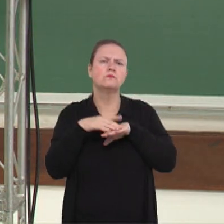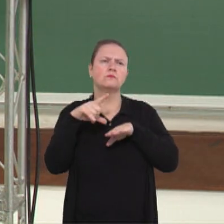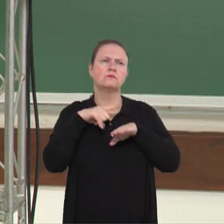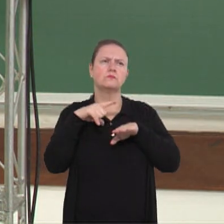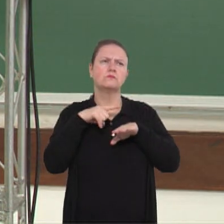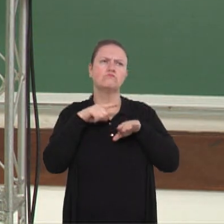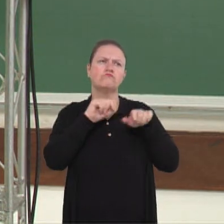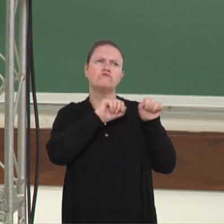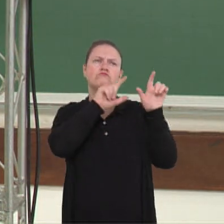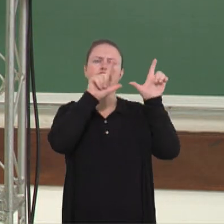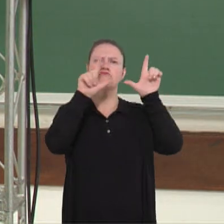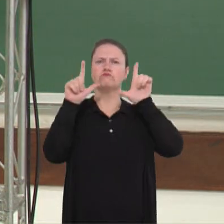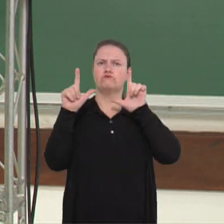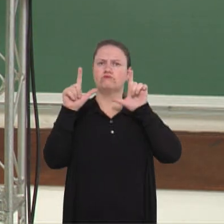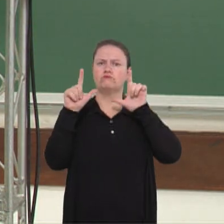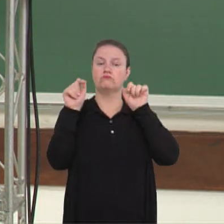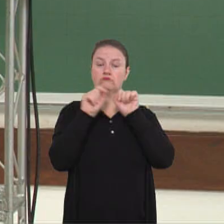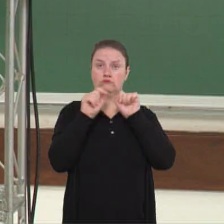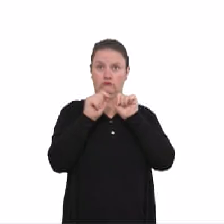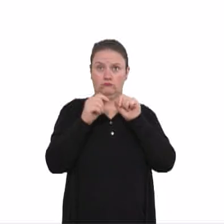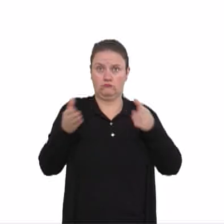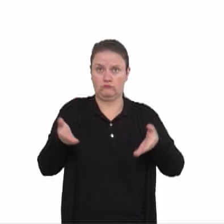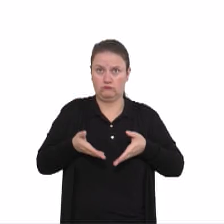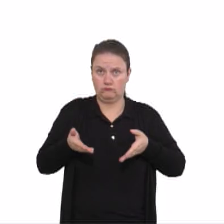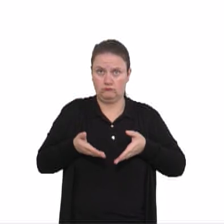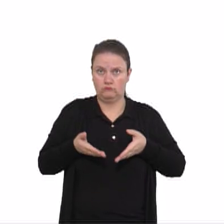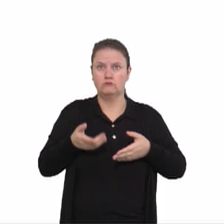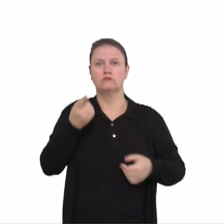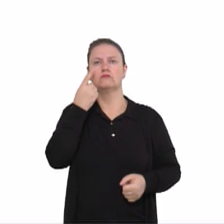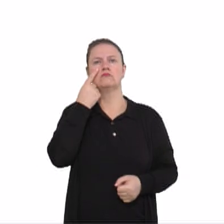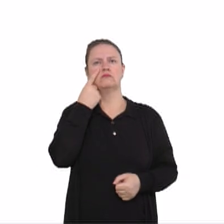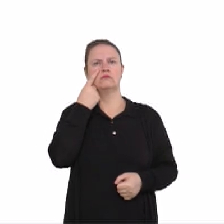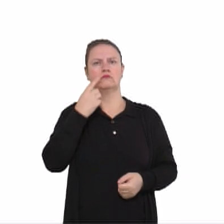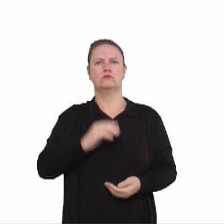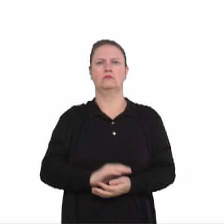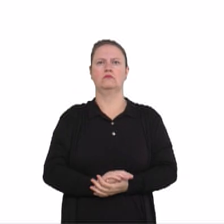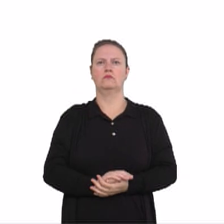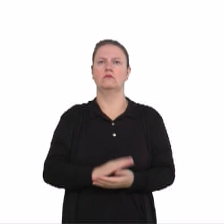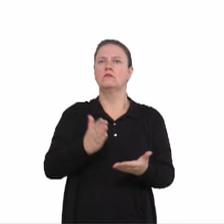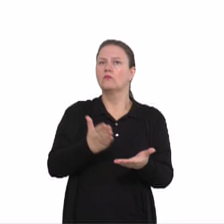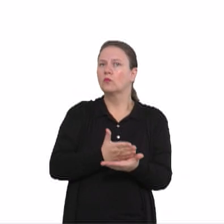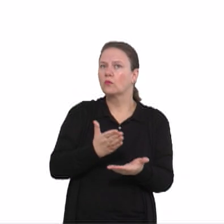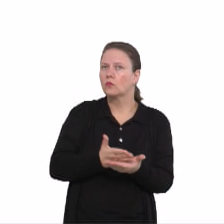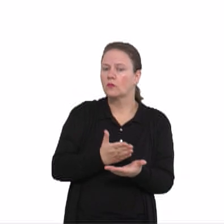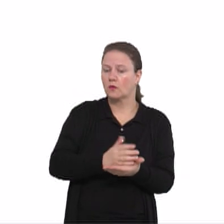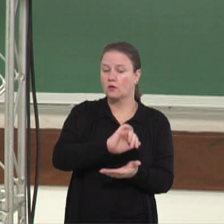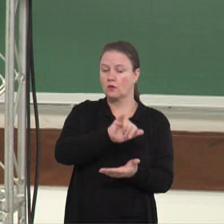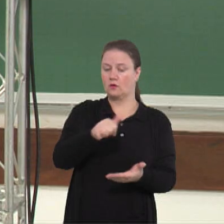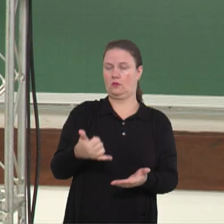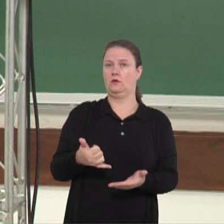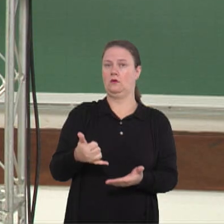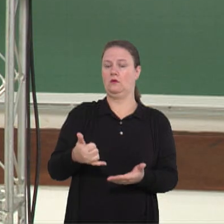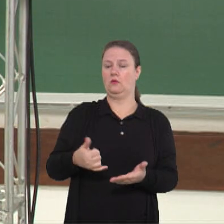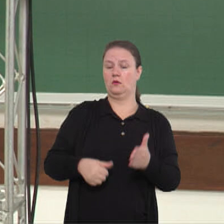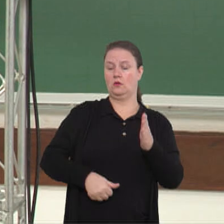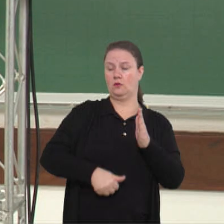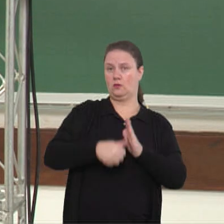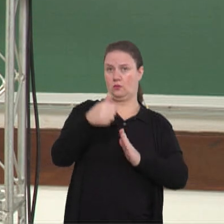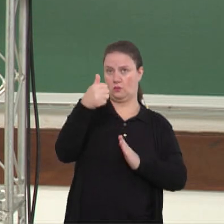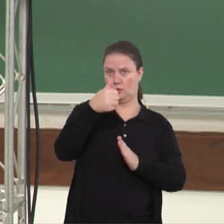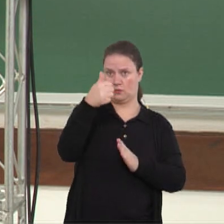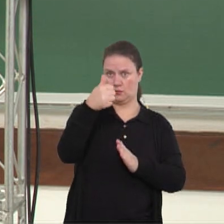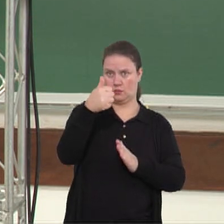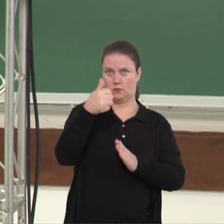esqueminha aqui e para vocês poderem fazer para mim olha só bom então no seu caderno aproveita coloca em número 1 tá